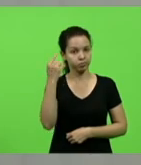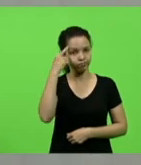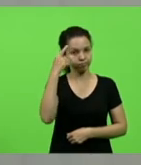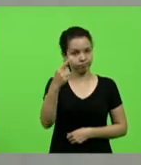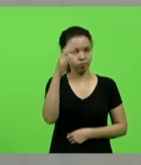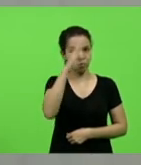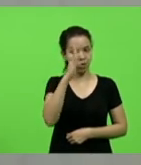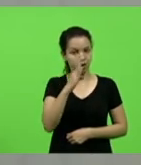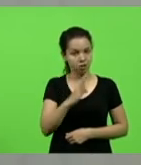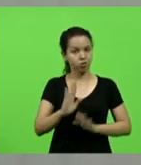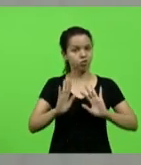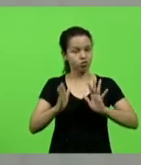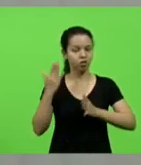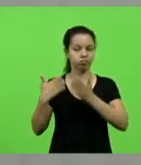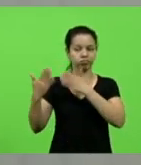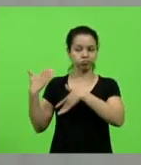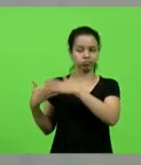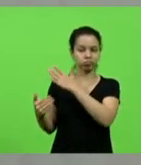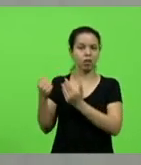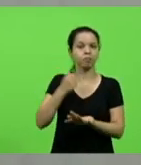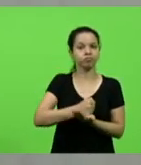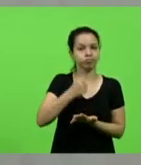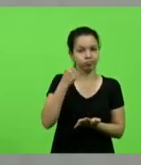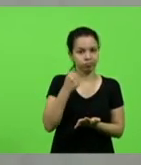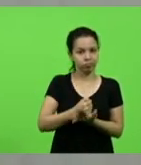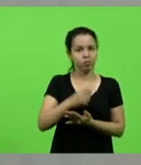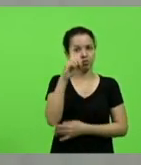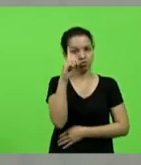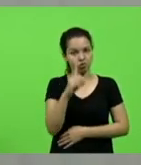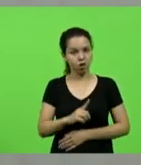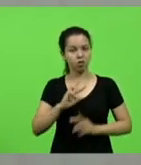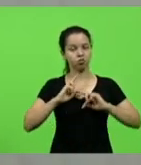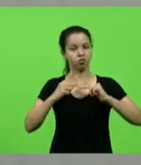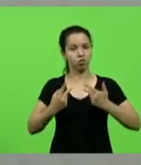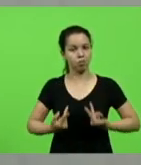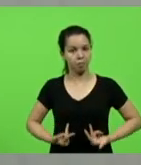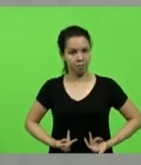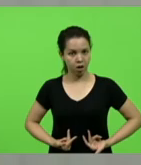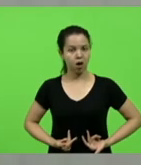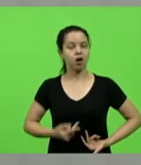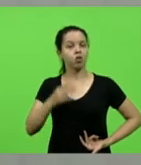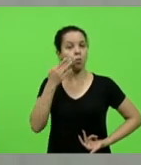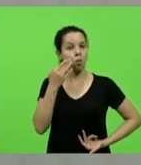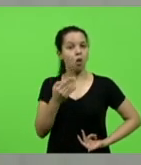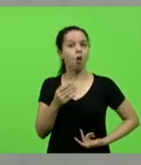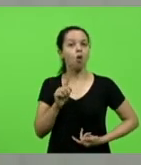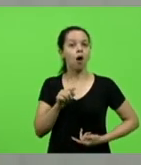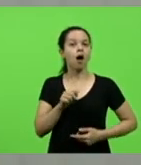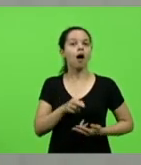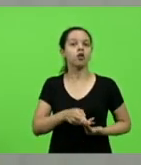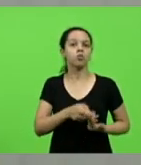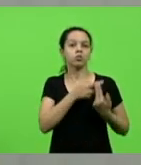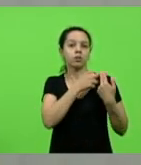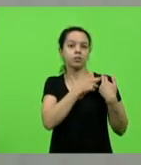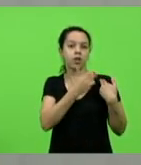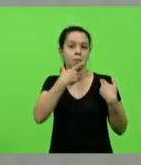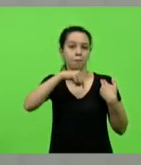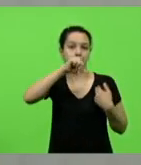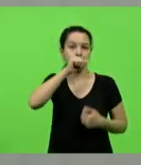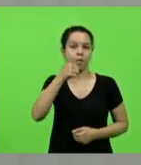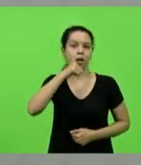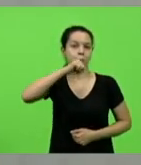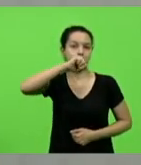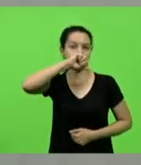diversos tratados internacionais de direitos humanos que consagram a responsabilidade primordial dos pais